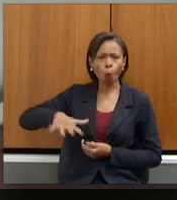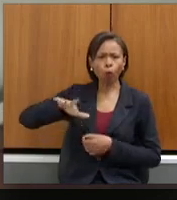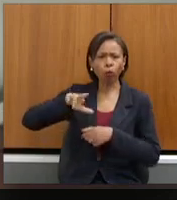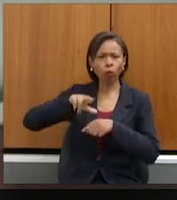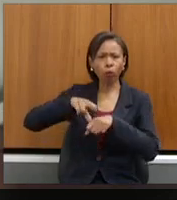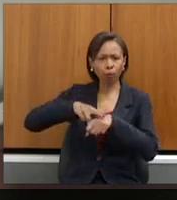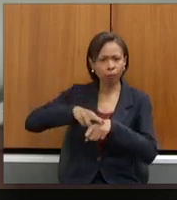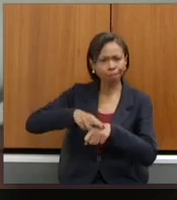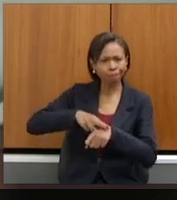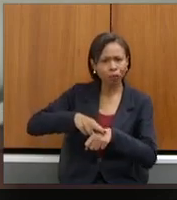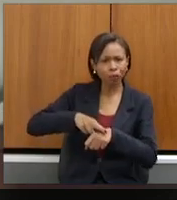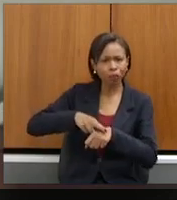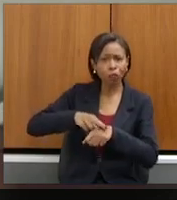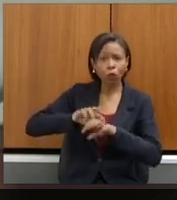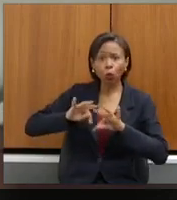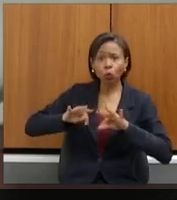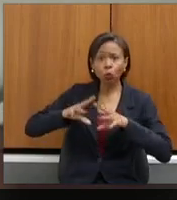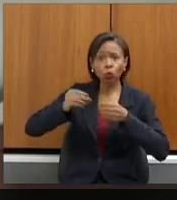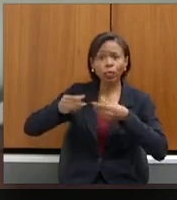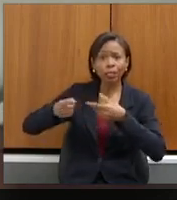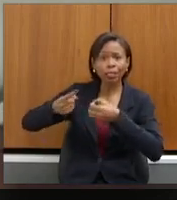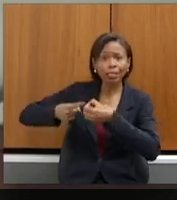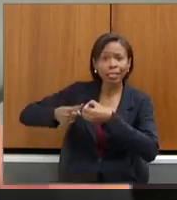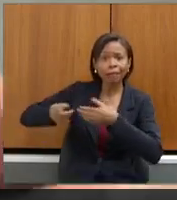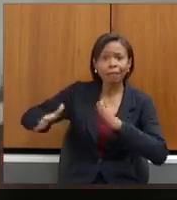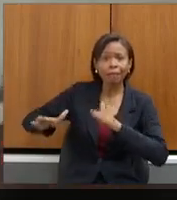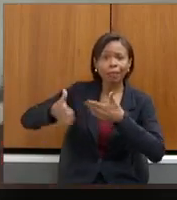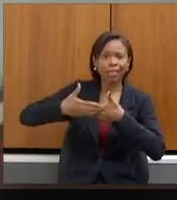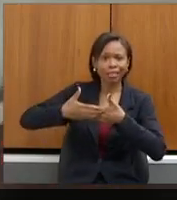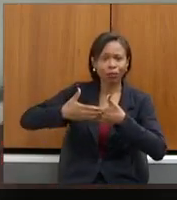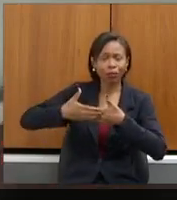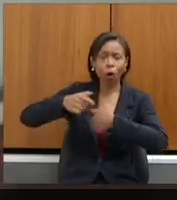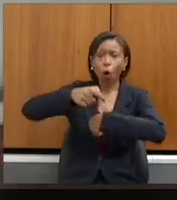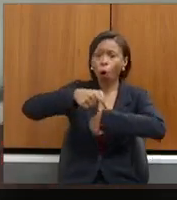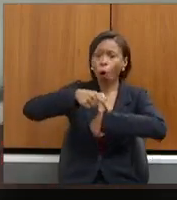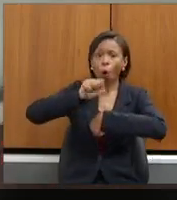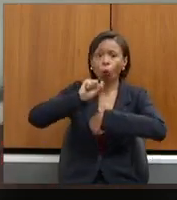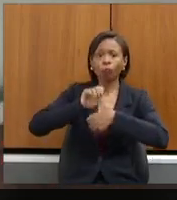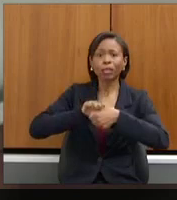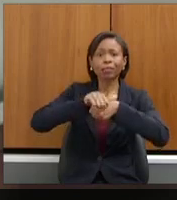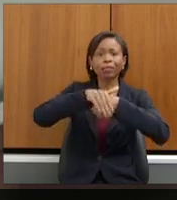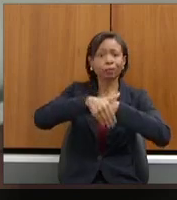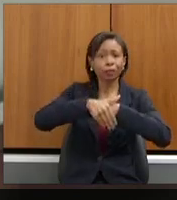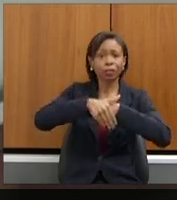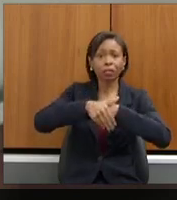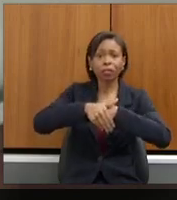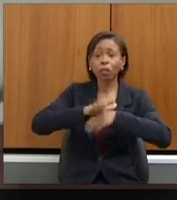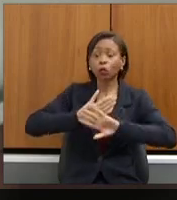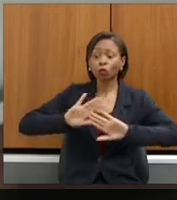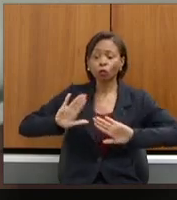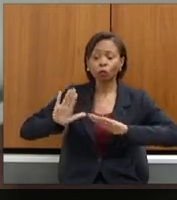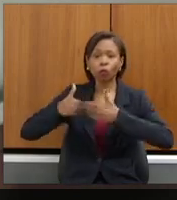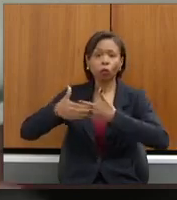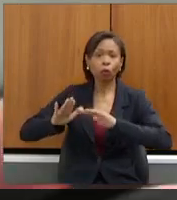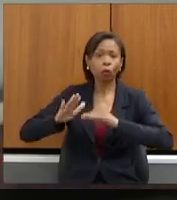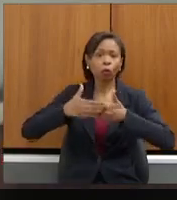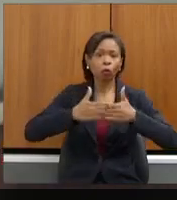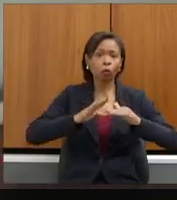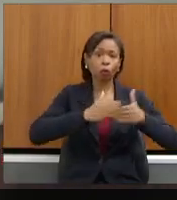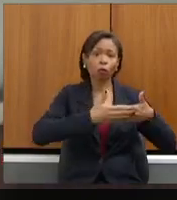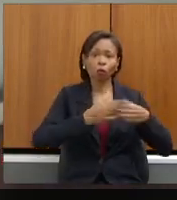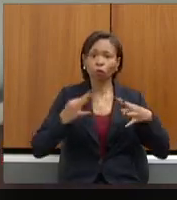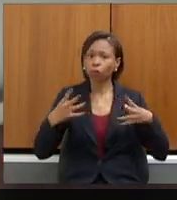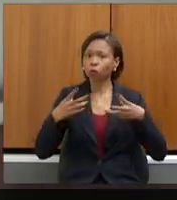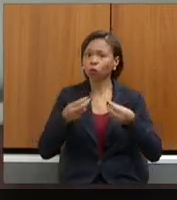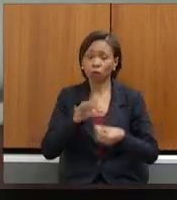força tudo fechado com isso a partir de 8 horas da noite nem delivery tá funcionando mais a polícia está